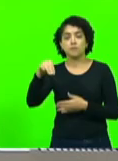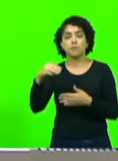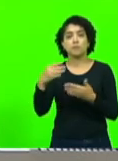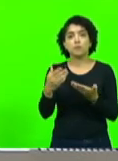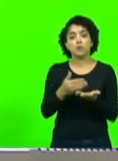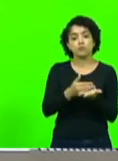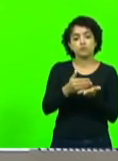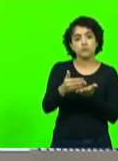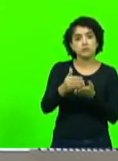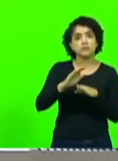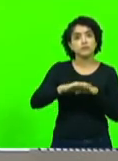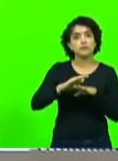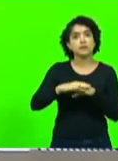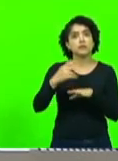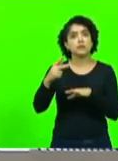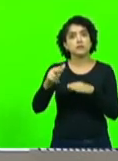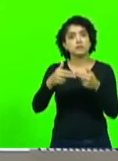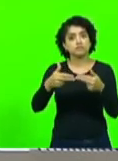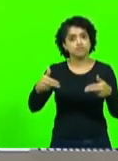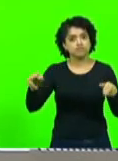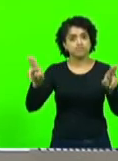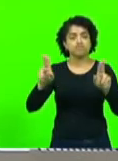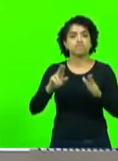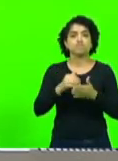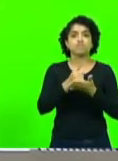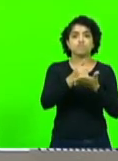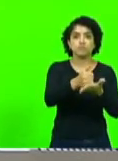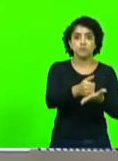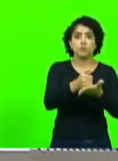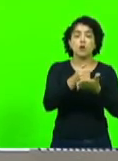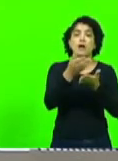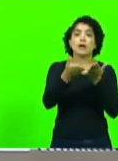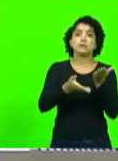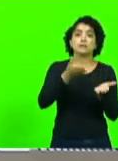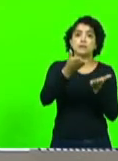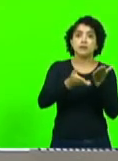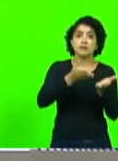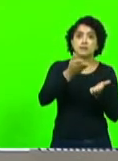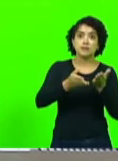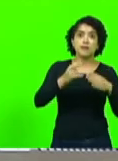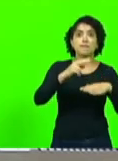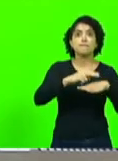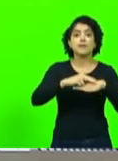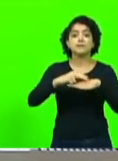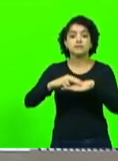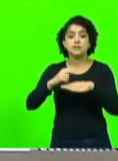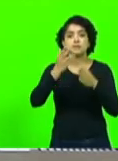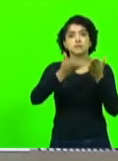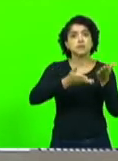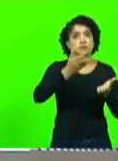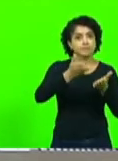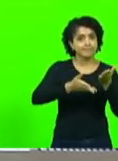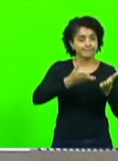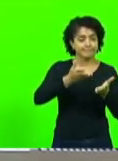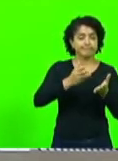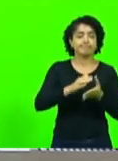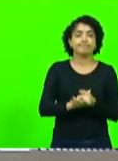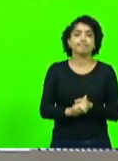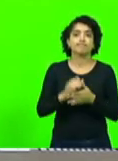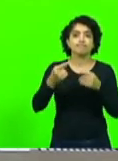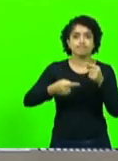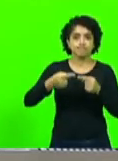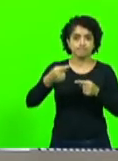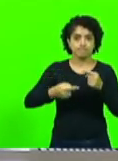entidade na inauguração da Casa de Apoio, que irá atender pacientes em tratamento no CEPOM. Em